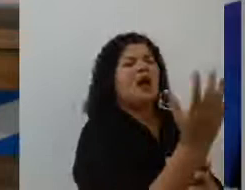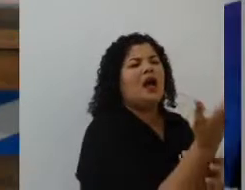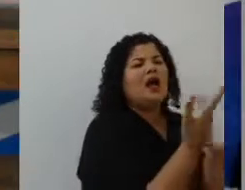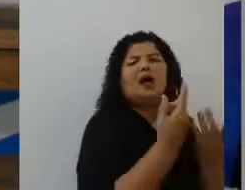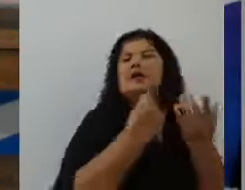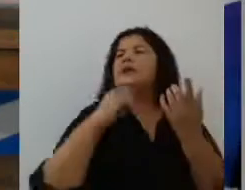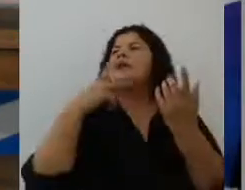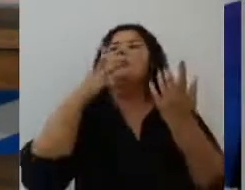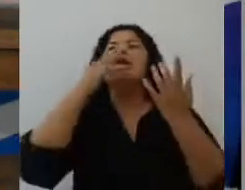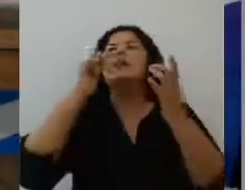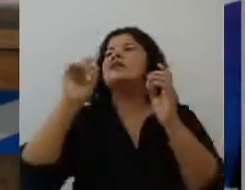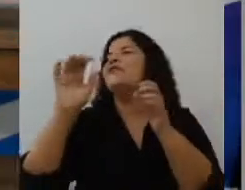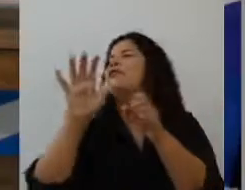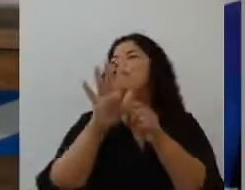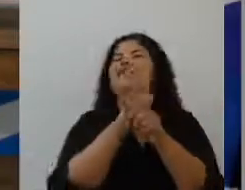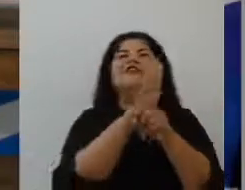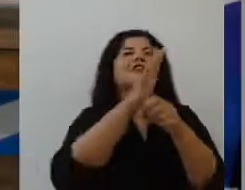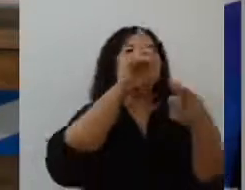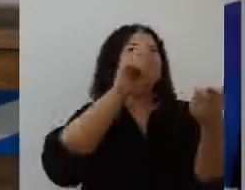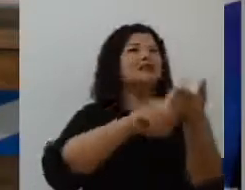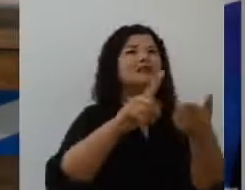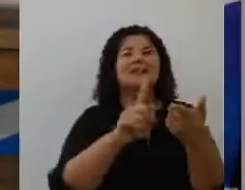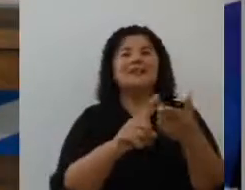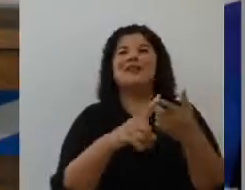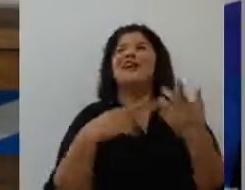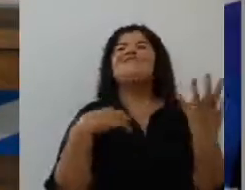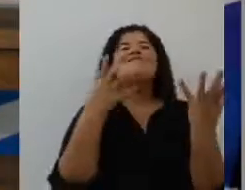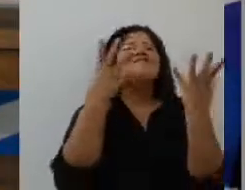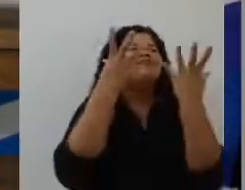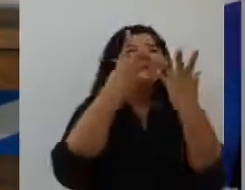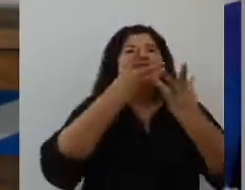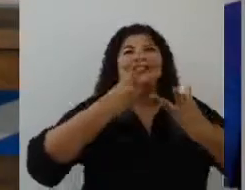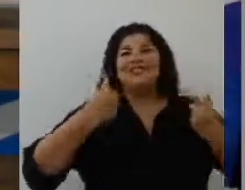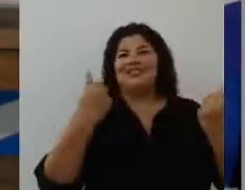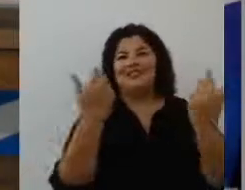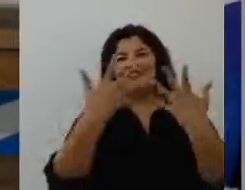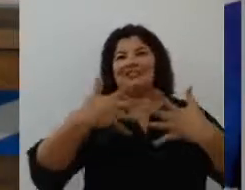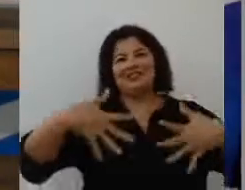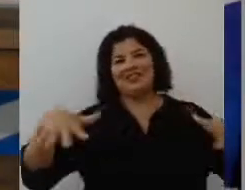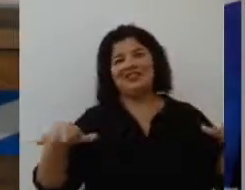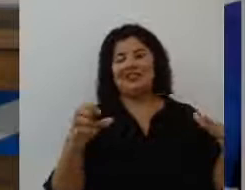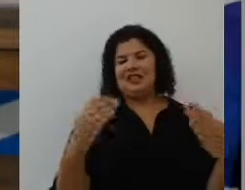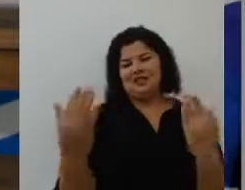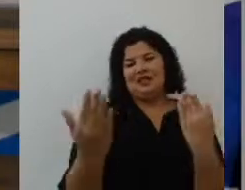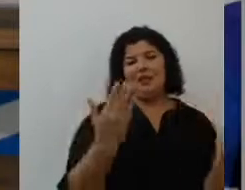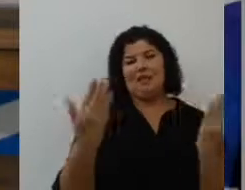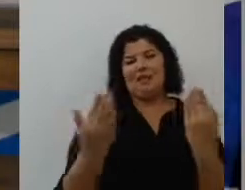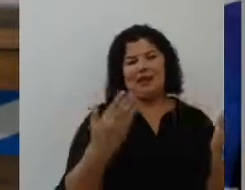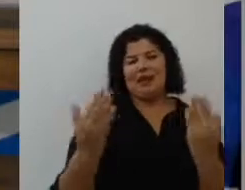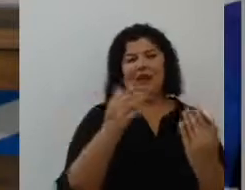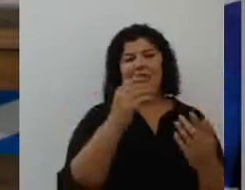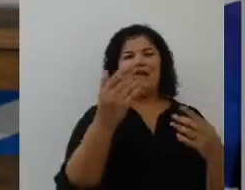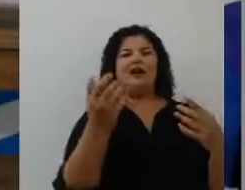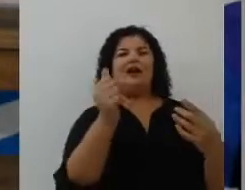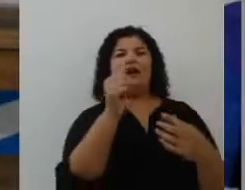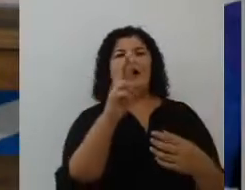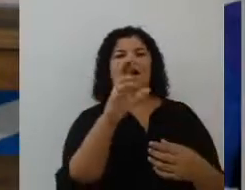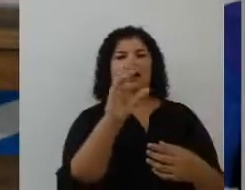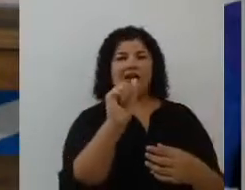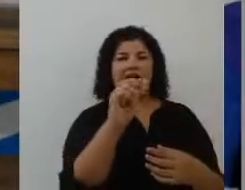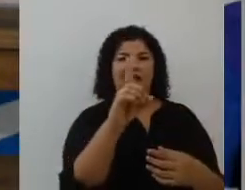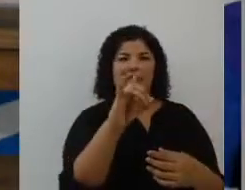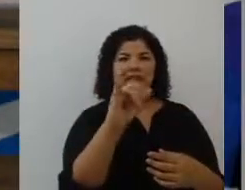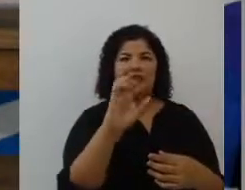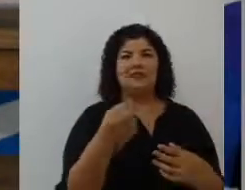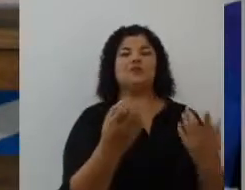maneira bonita, né? Então, o que é que a gente precisa saber? Se a gente compara o arcadismo, o neoclassicismo com o